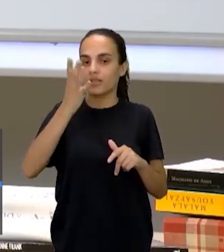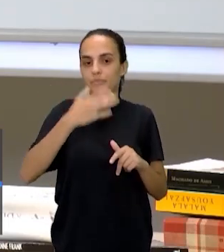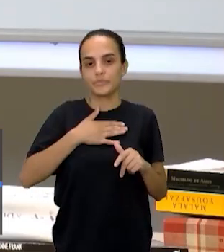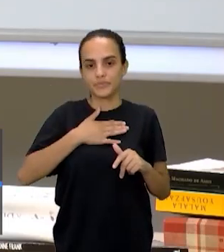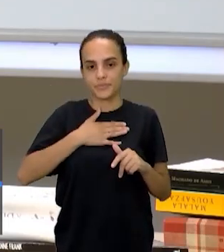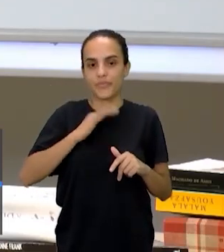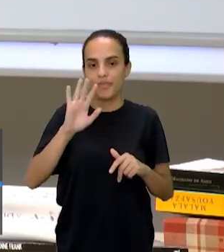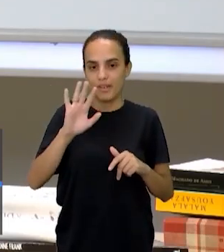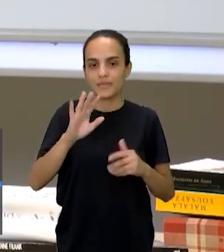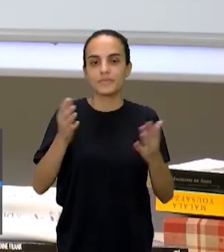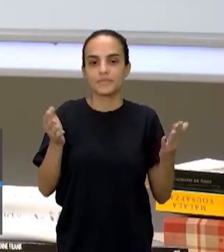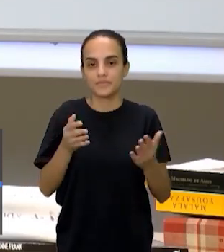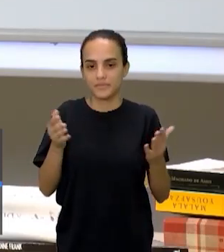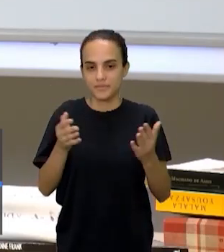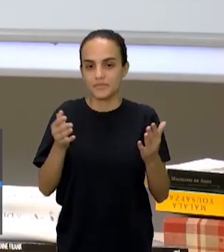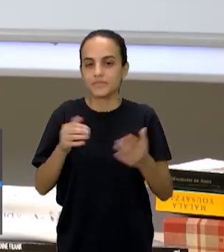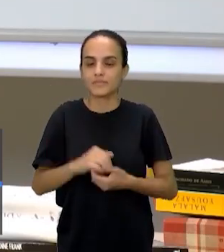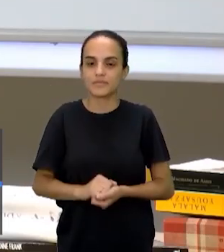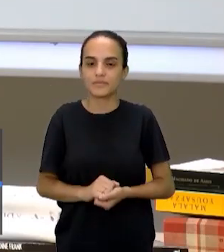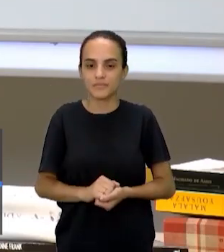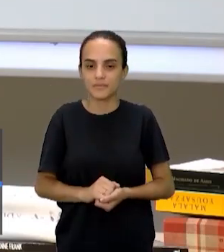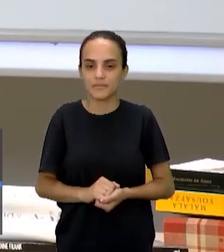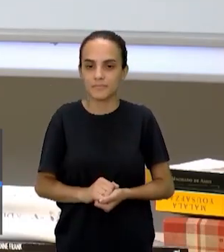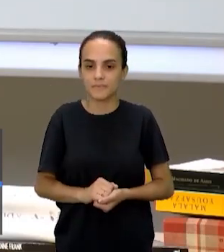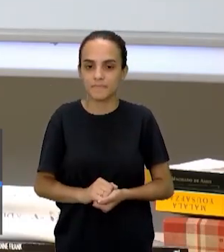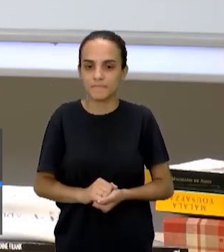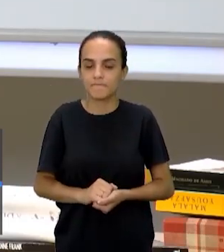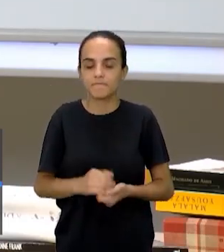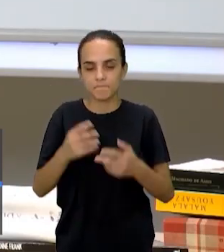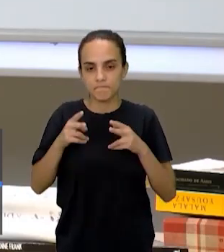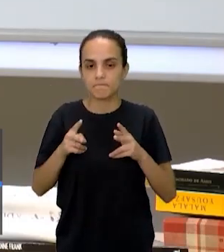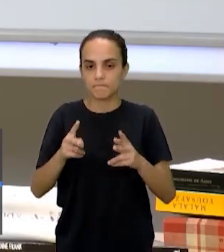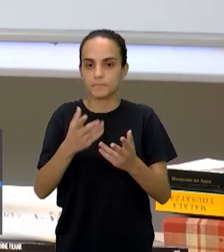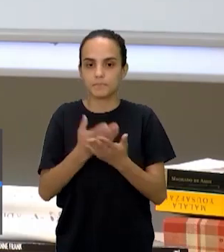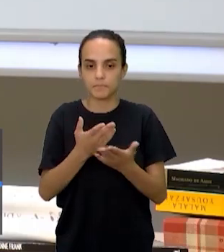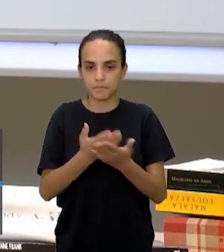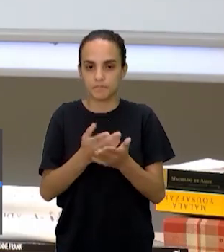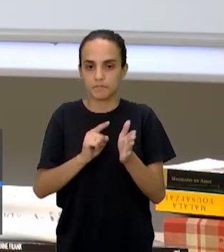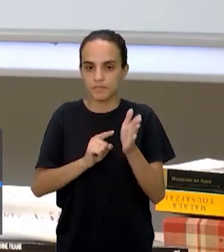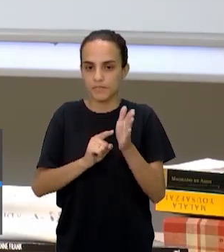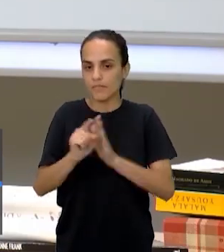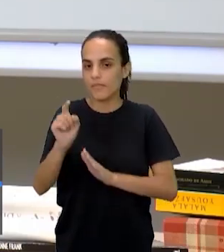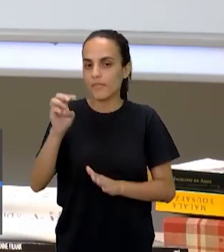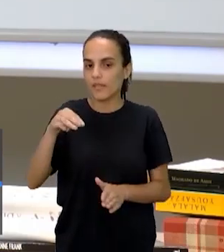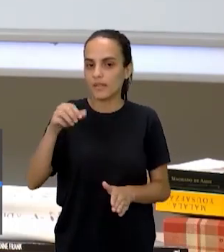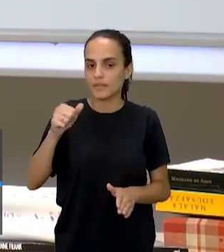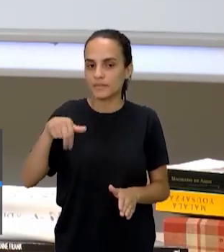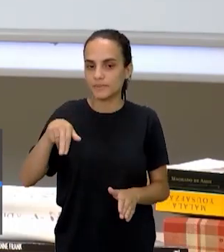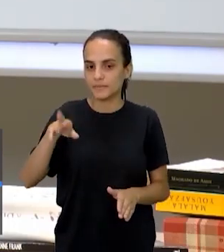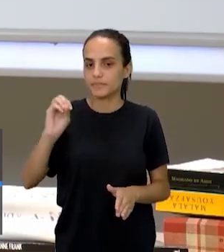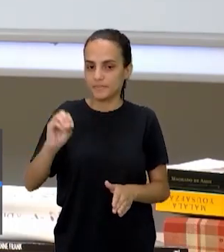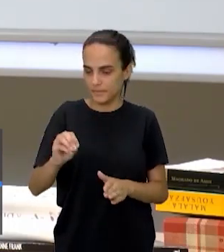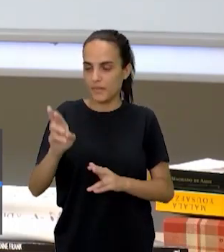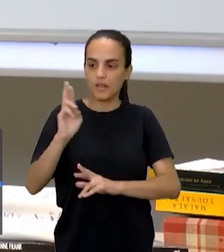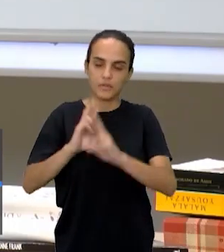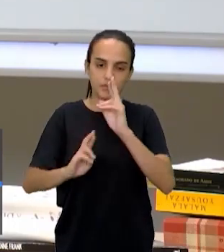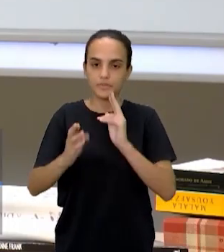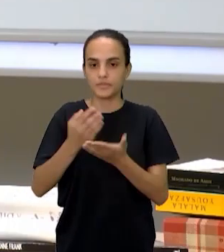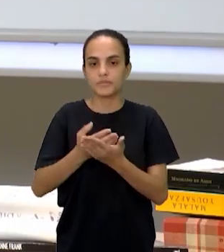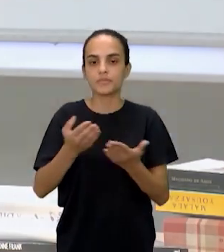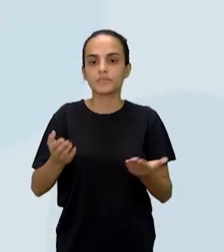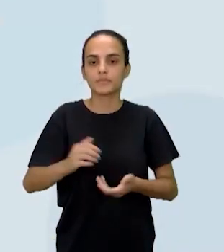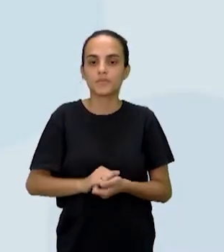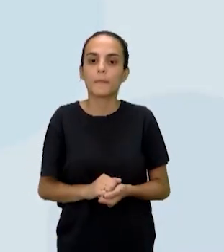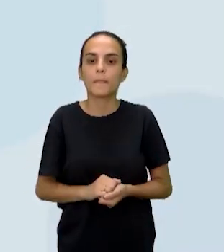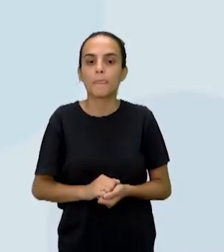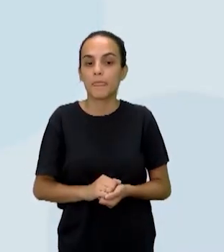Só que agora eu preciso dar uma cortada, né, prof. Mauro, para avançar a aula. E já vou fazer a pergunta para o Mauro e a gente vai aqui respondendo vocês também. Mas que tipo